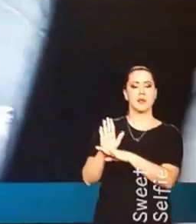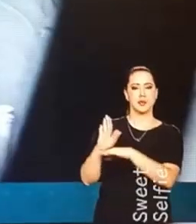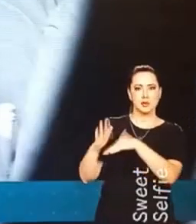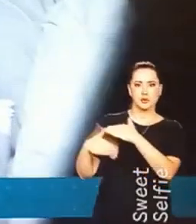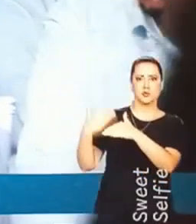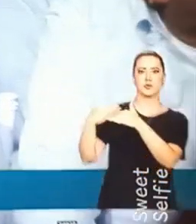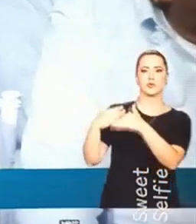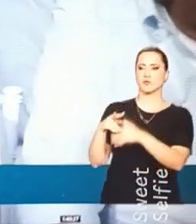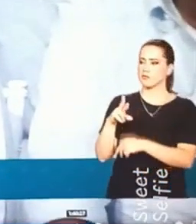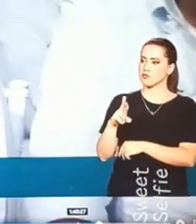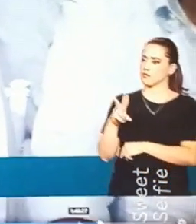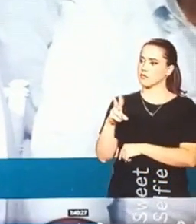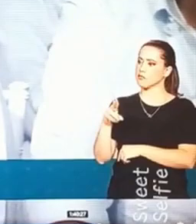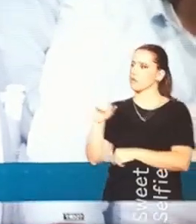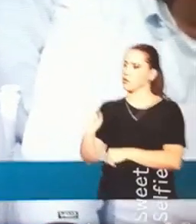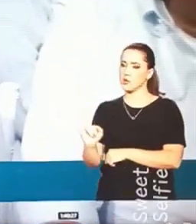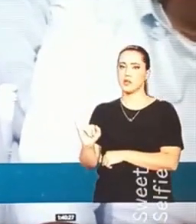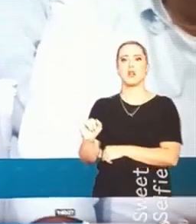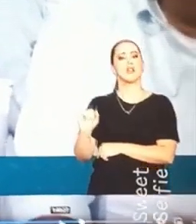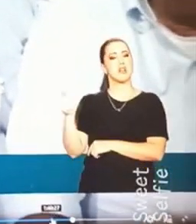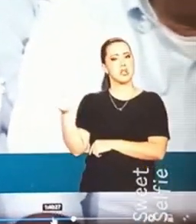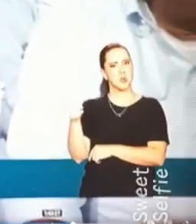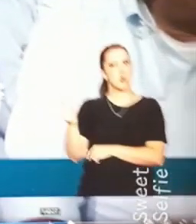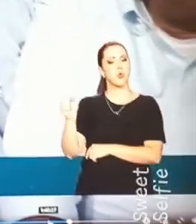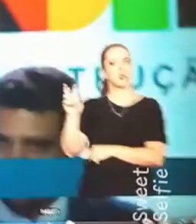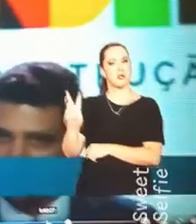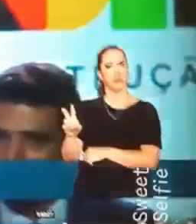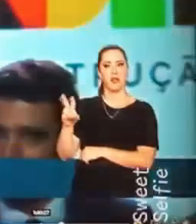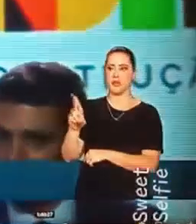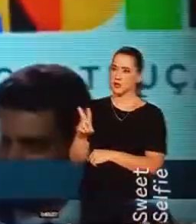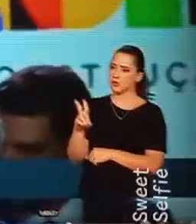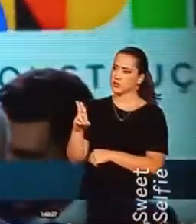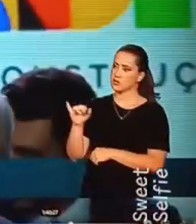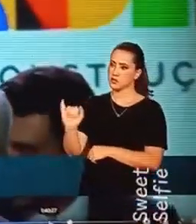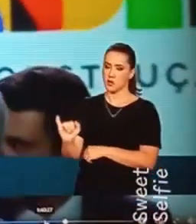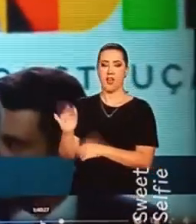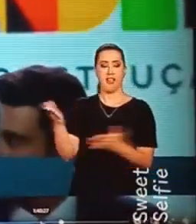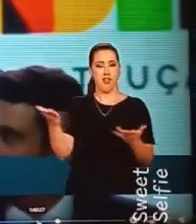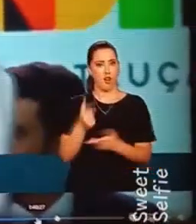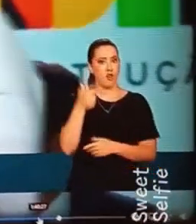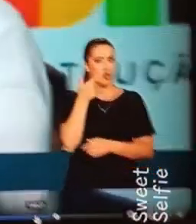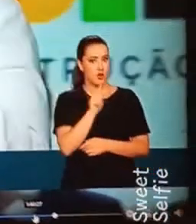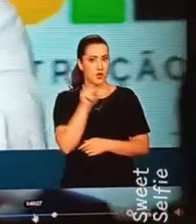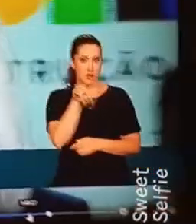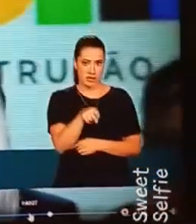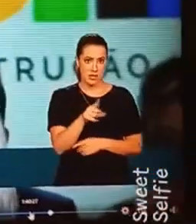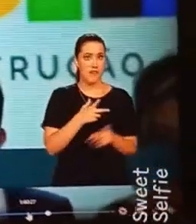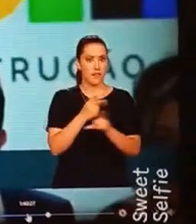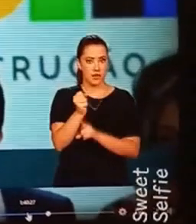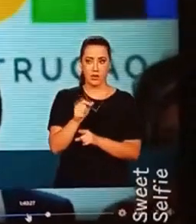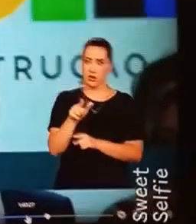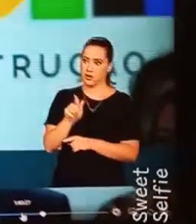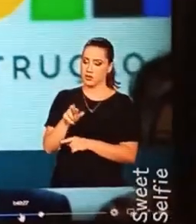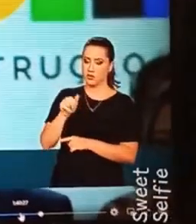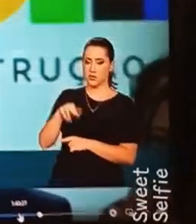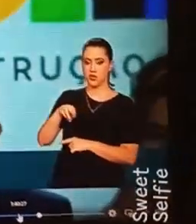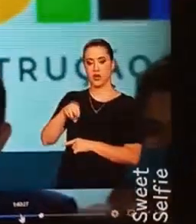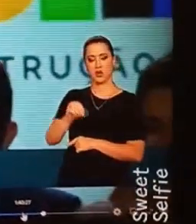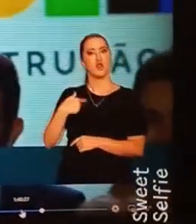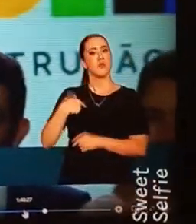Rui, para a reeleição do Rui, e ainda contribuiu para a eleição do Jerônimo e para a minha também eleição como